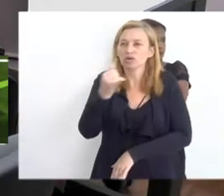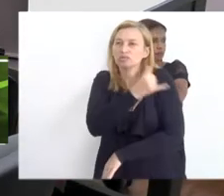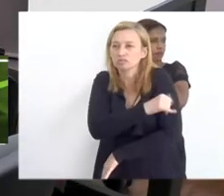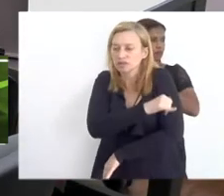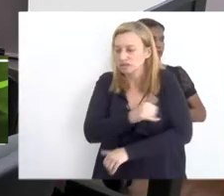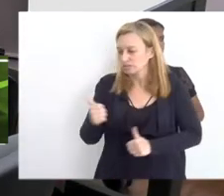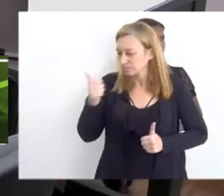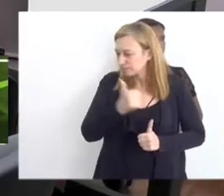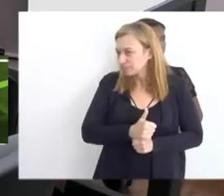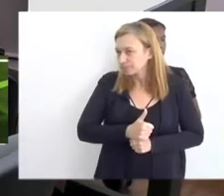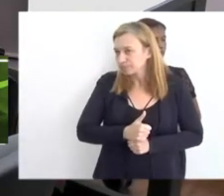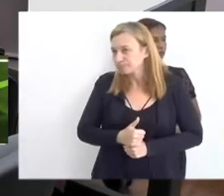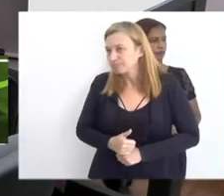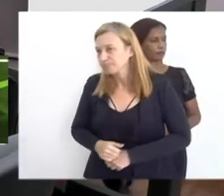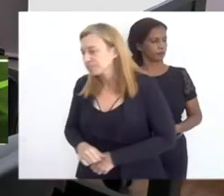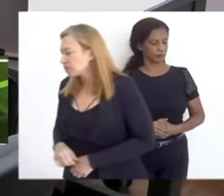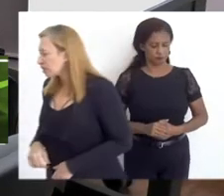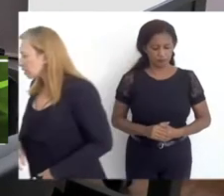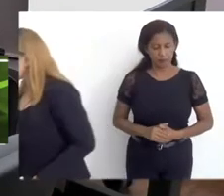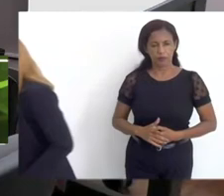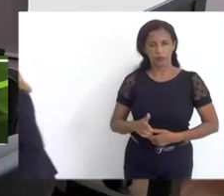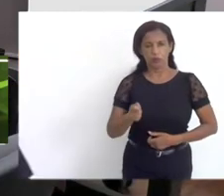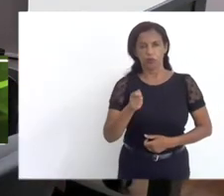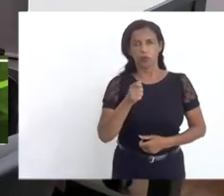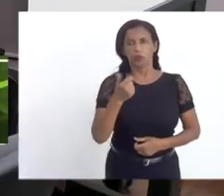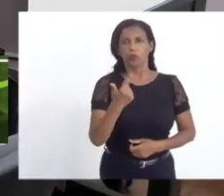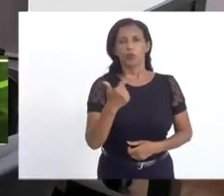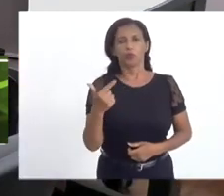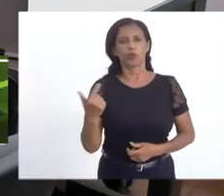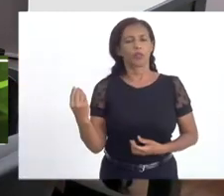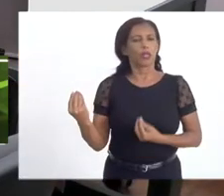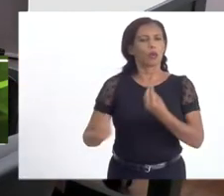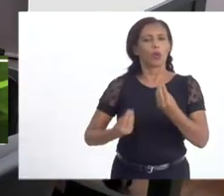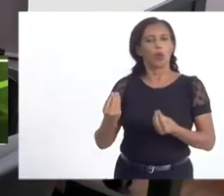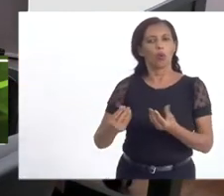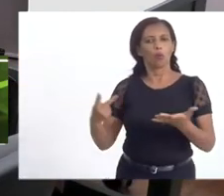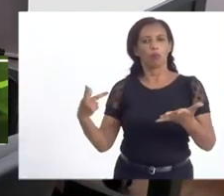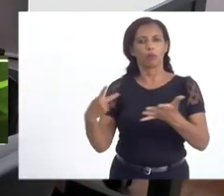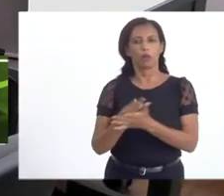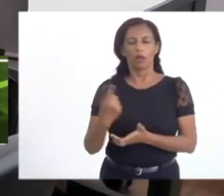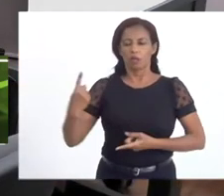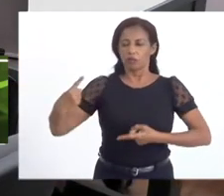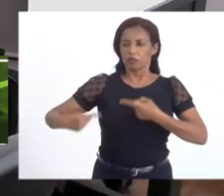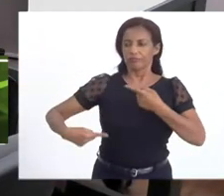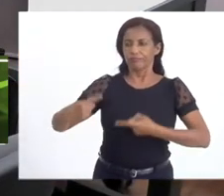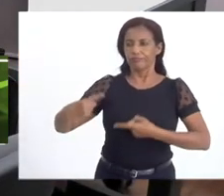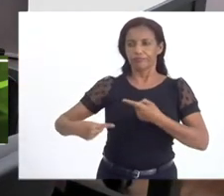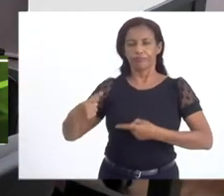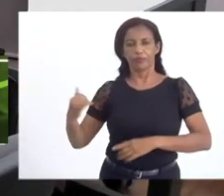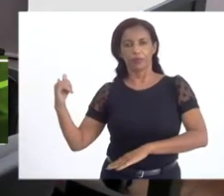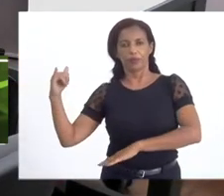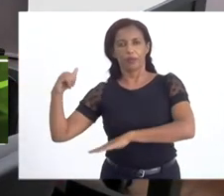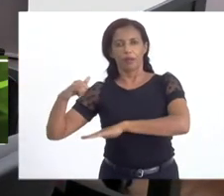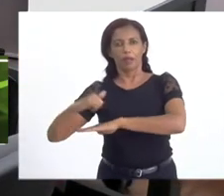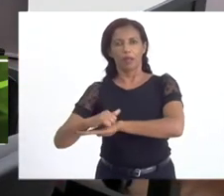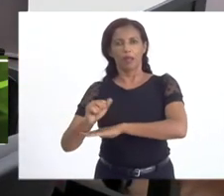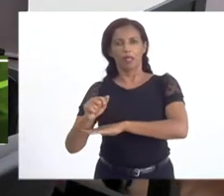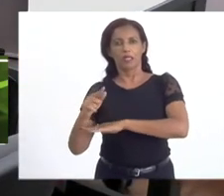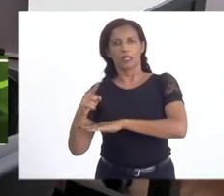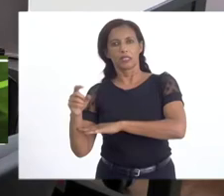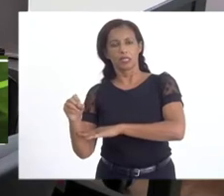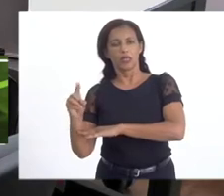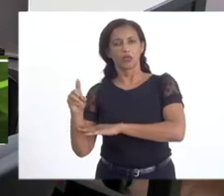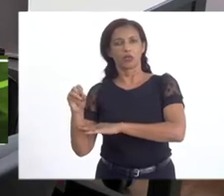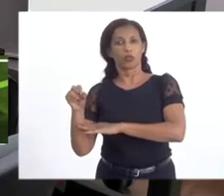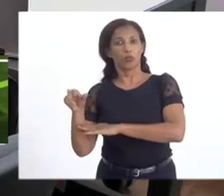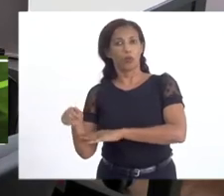Então, não se há que estabelecer uma competição entre os aeroportos Santos Dumont e Galeão. Eu daria, queria